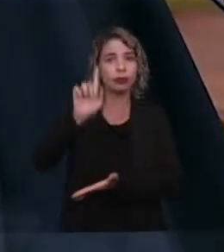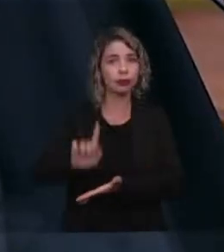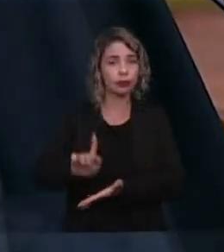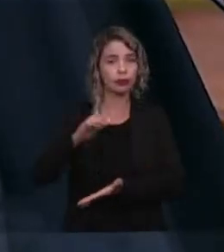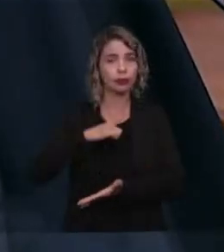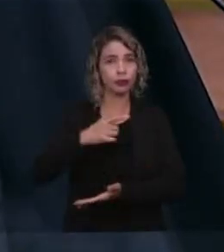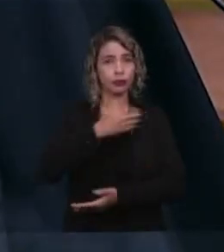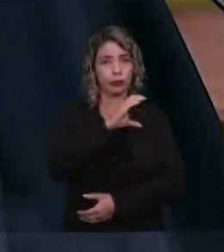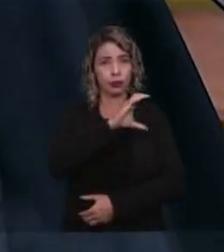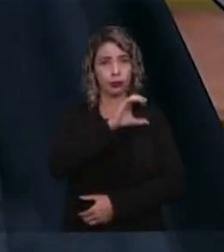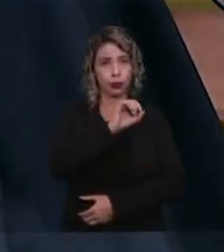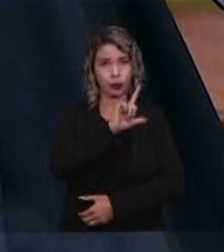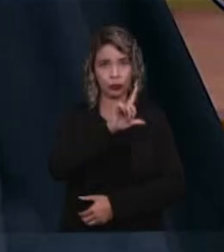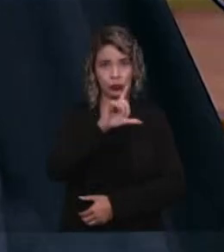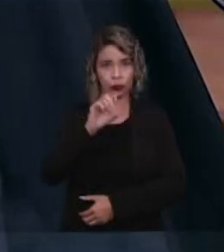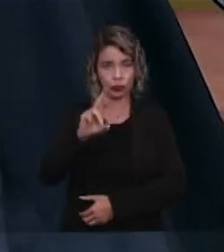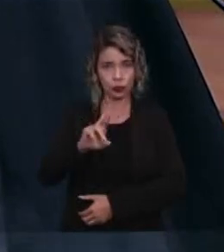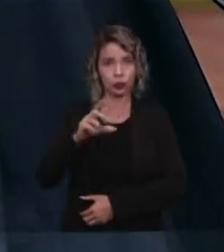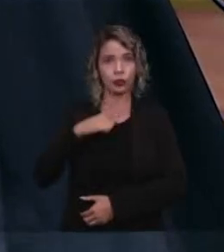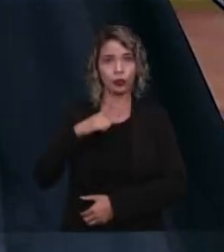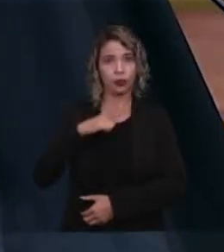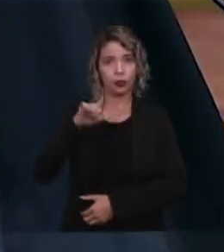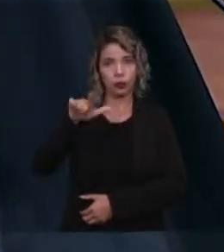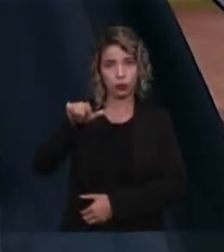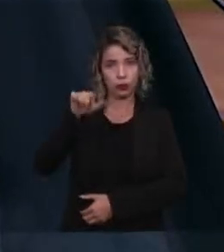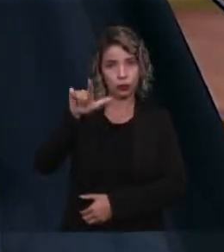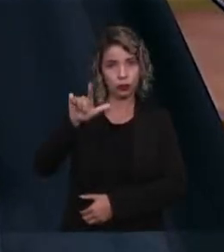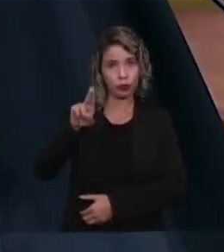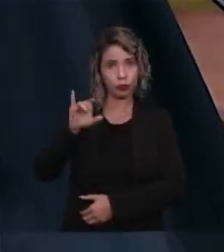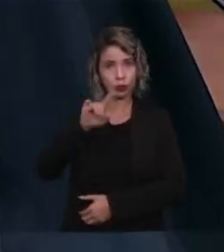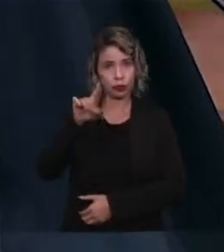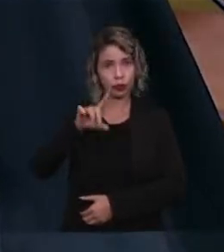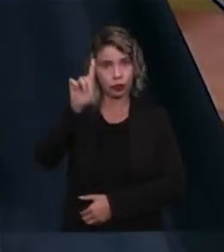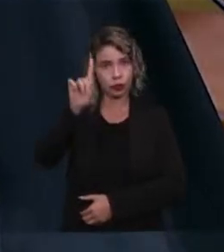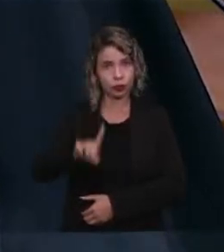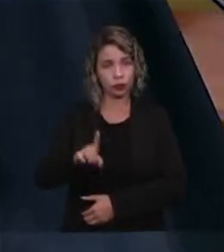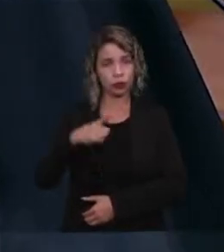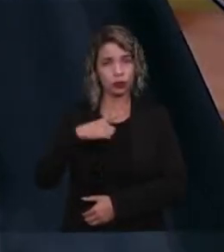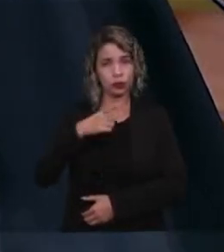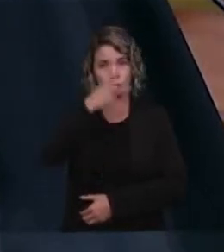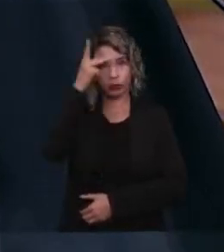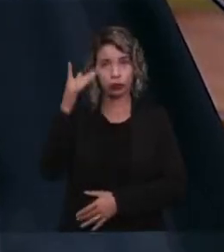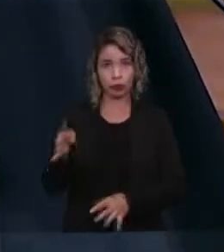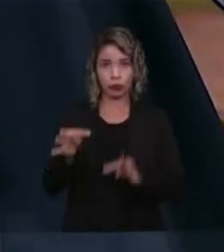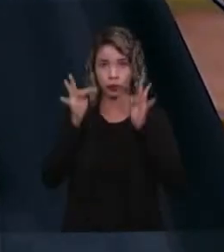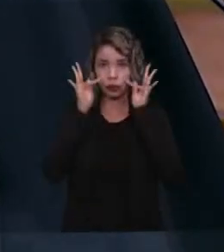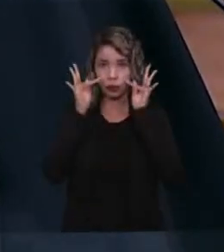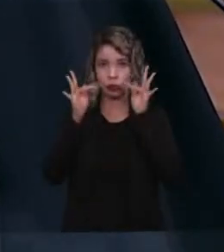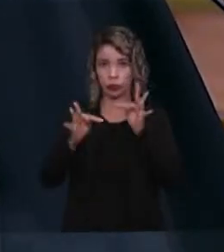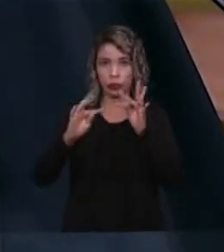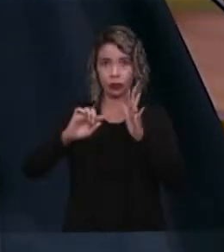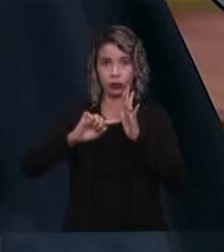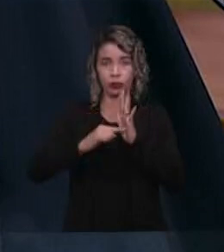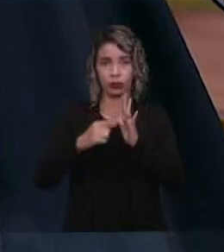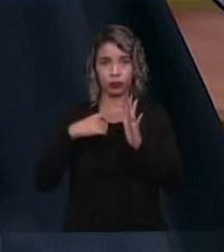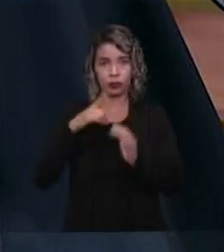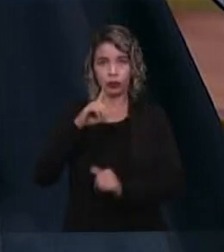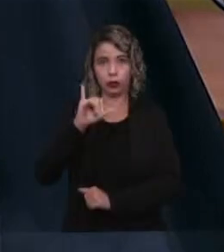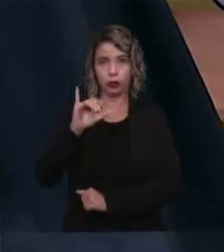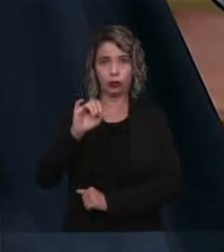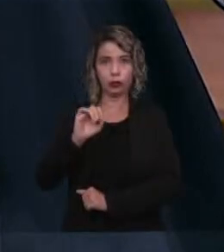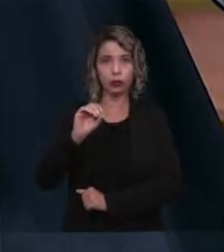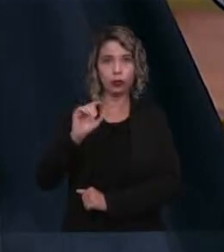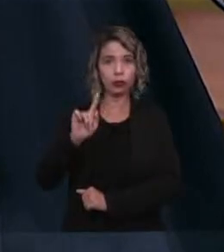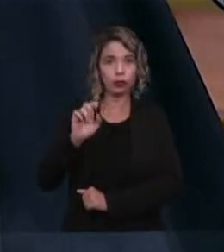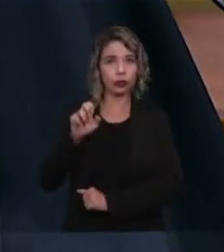Collor na indicação de Luiz Cláudio Caseira Sanches para a aludida diretoria, a testemunha de acusação, Diógenes de Castilho Matos Neto,